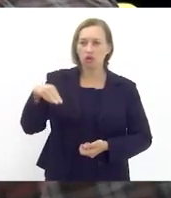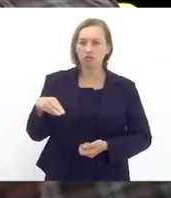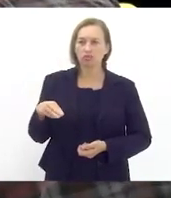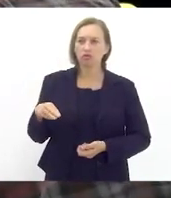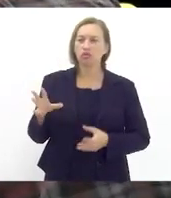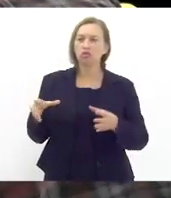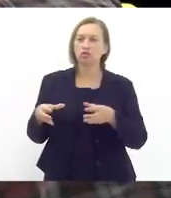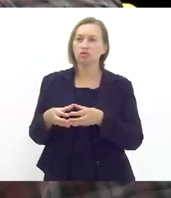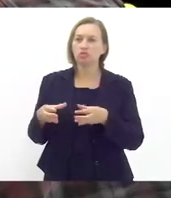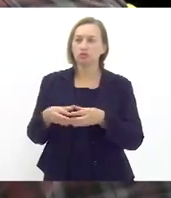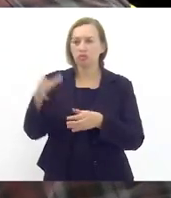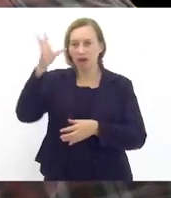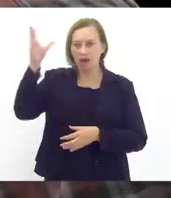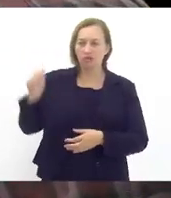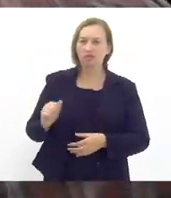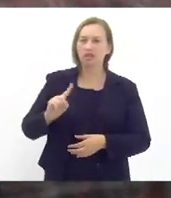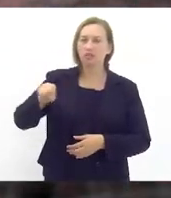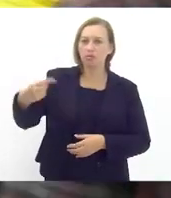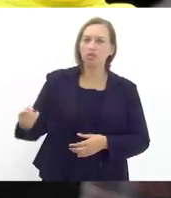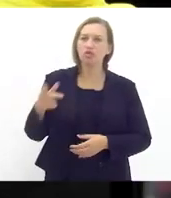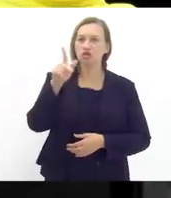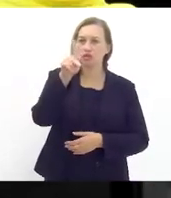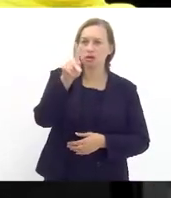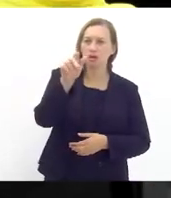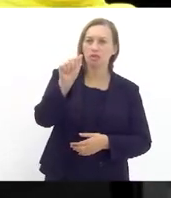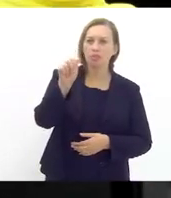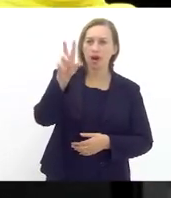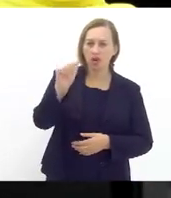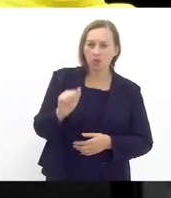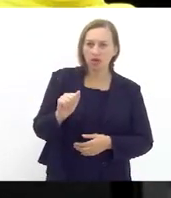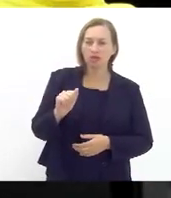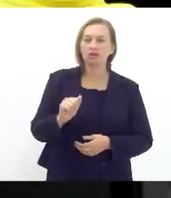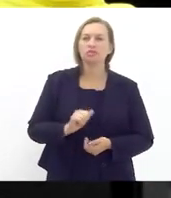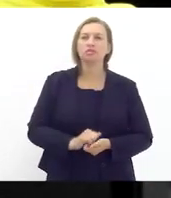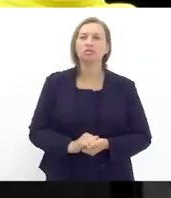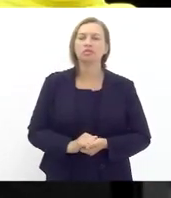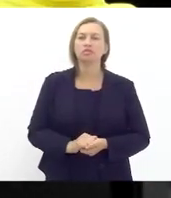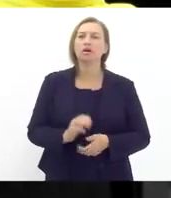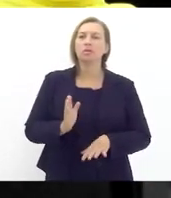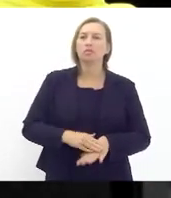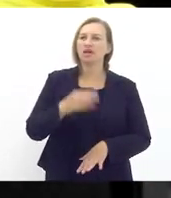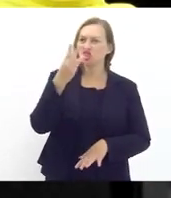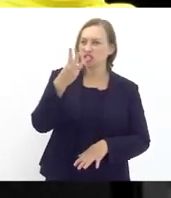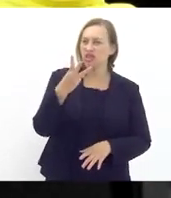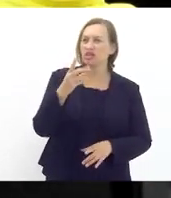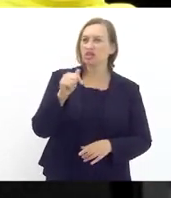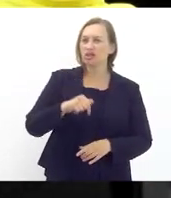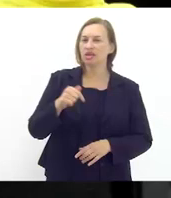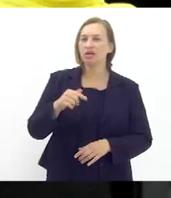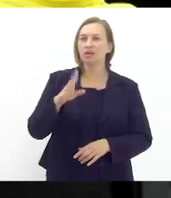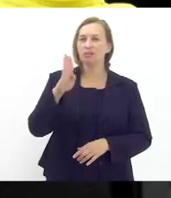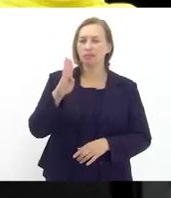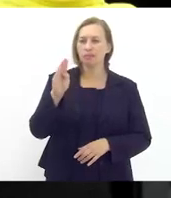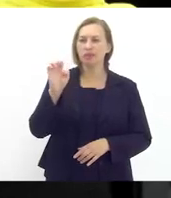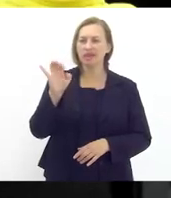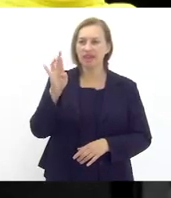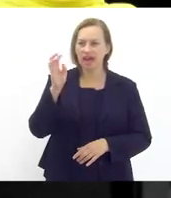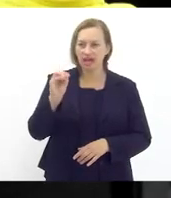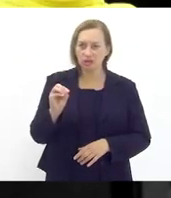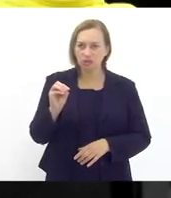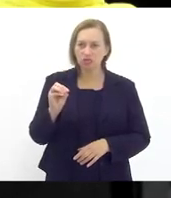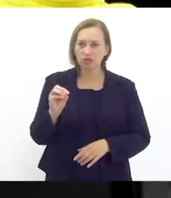na sequência Paula Moura já vai vindo Paulo eu já vou citar mais três aqui Bernardo Brito